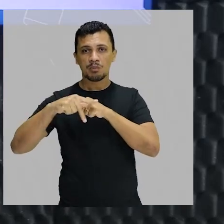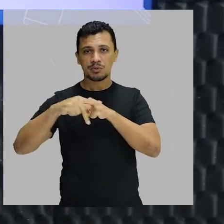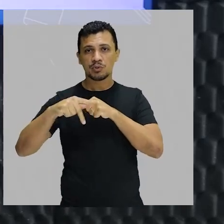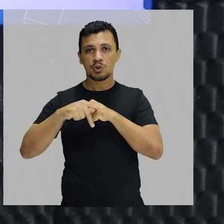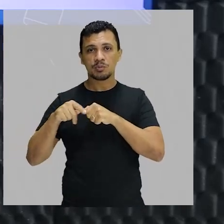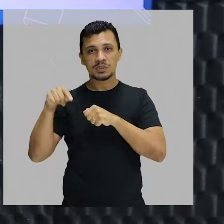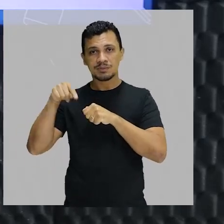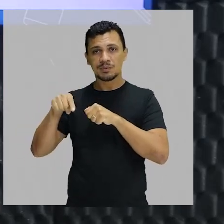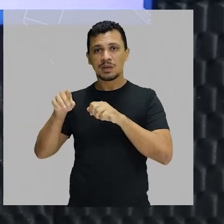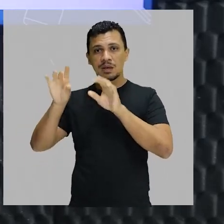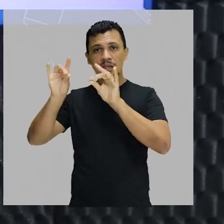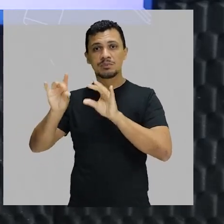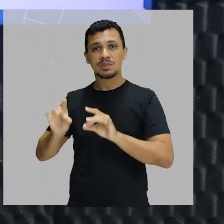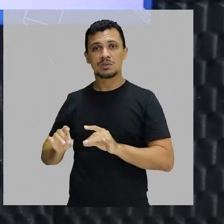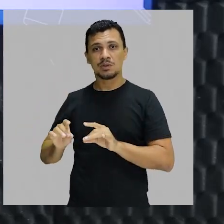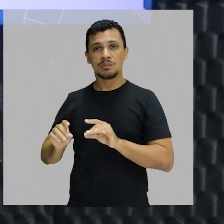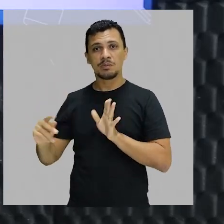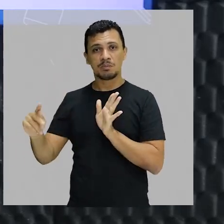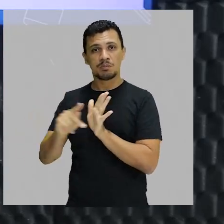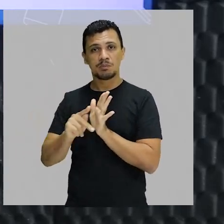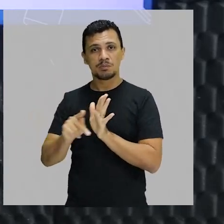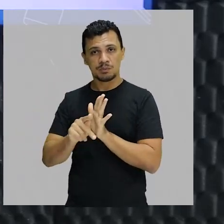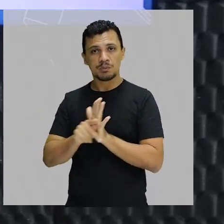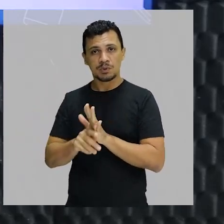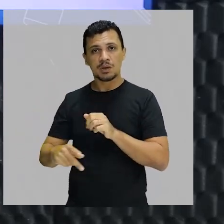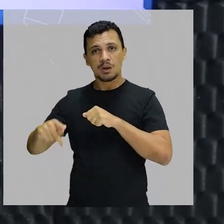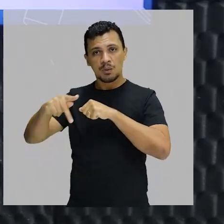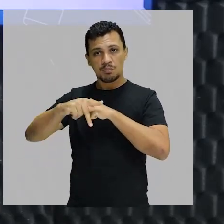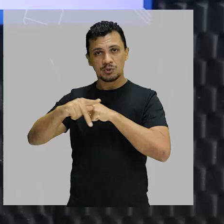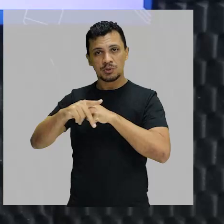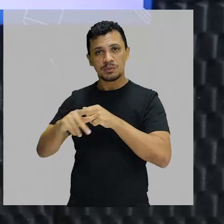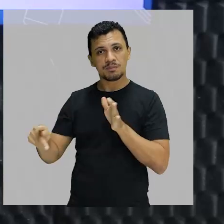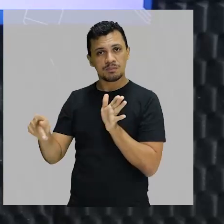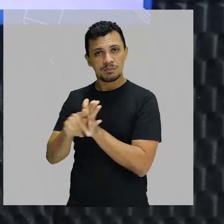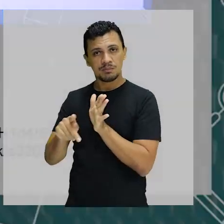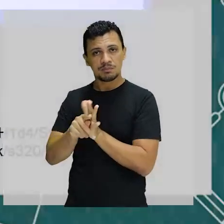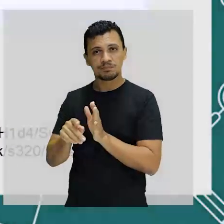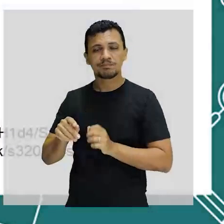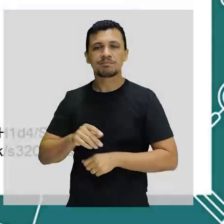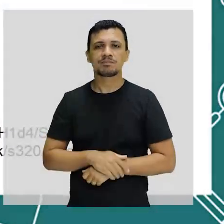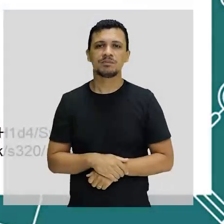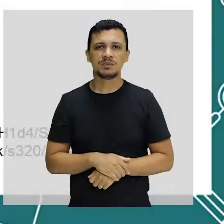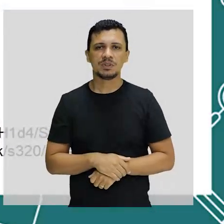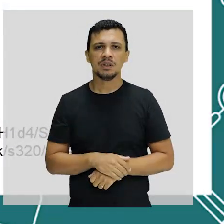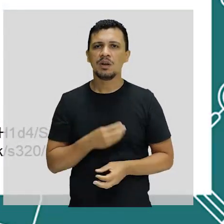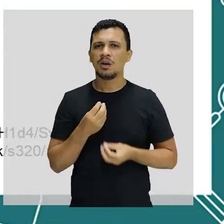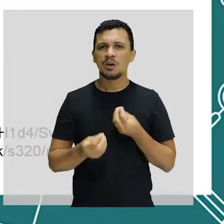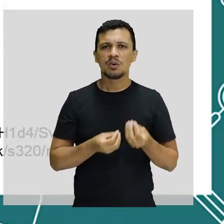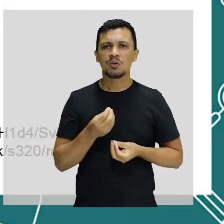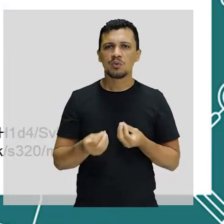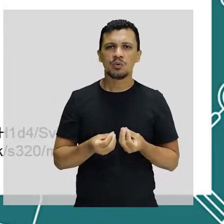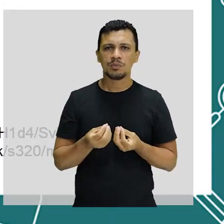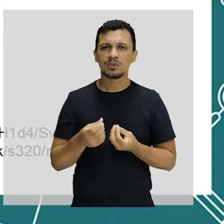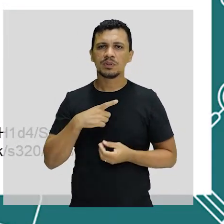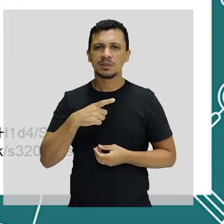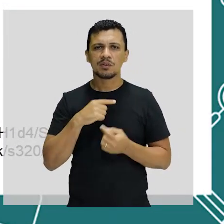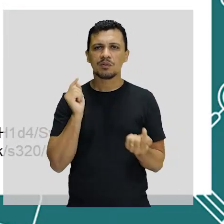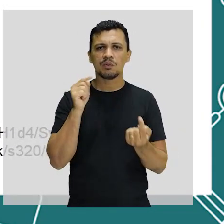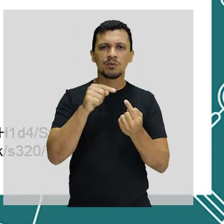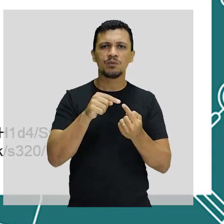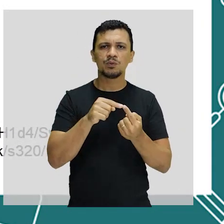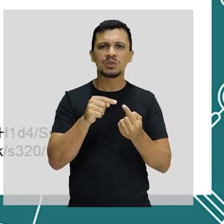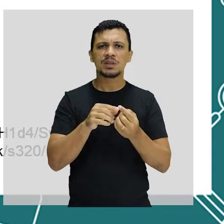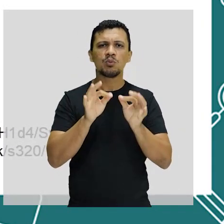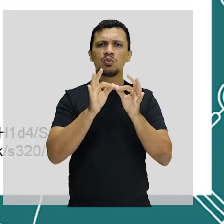os pronomes pessoais, pronombres personales. Em relação à sua função